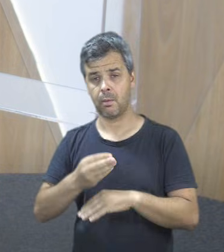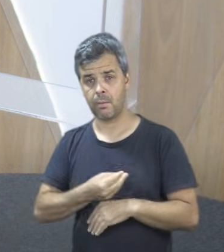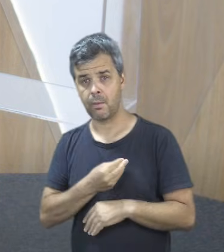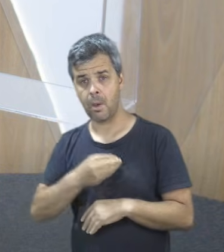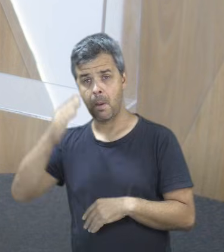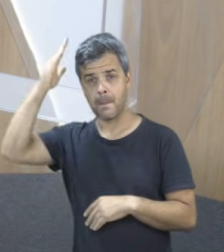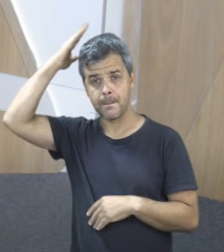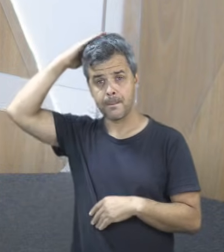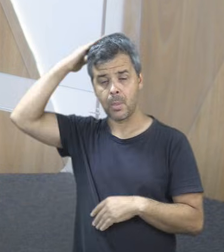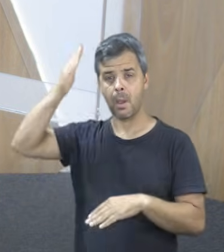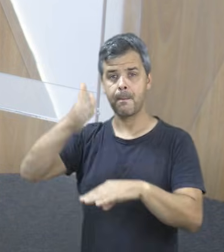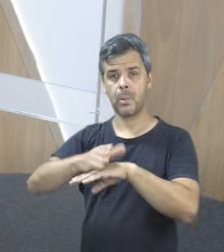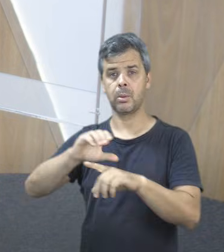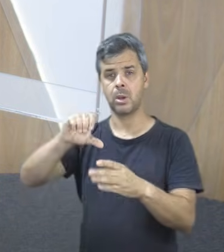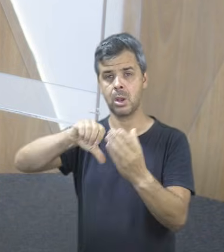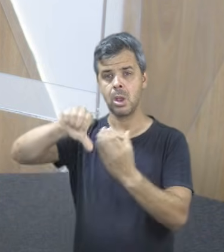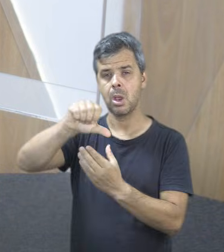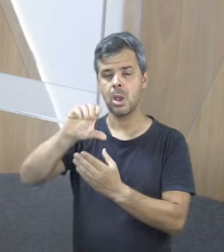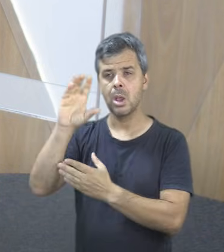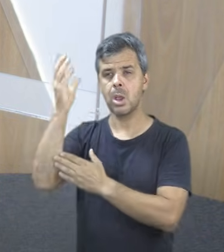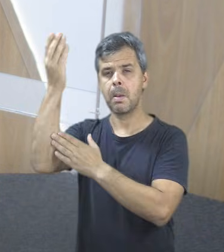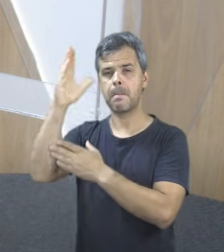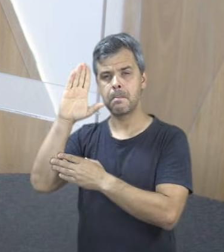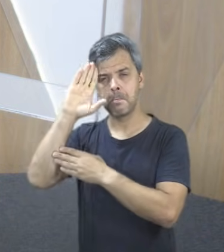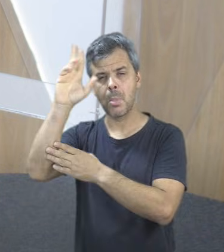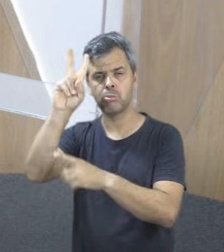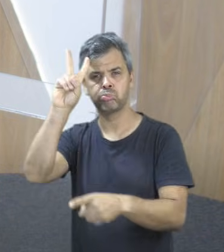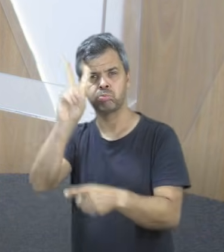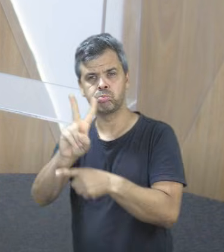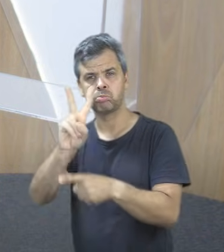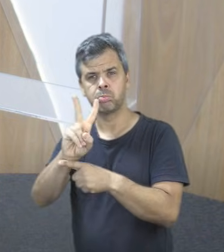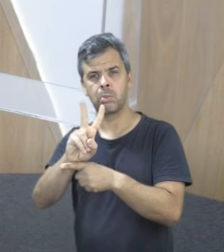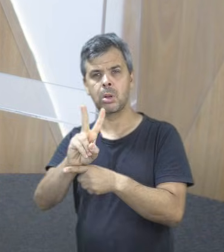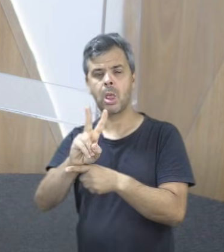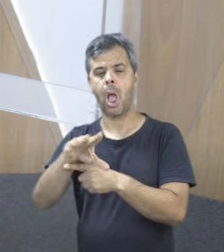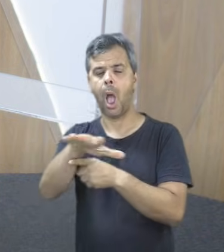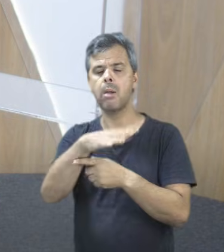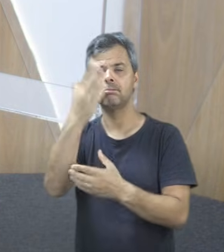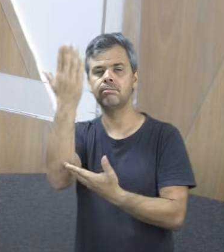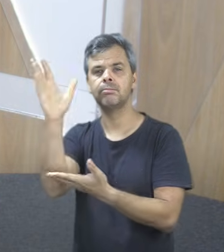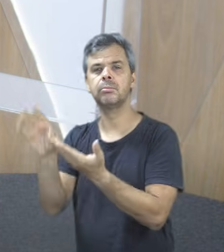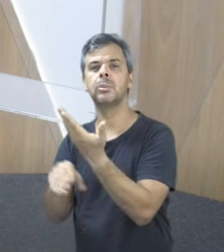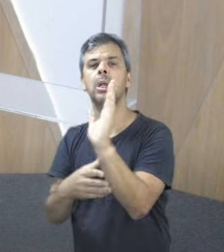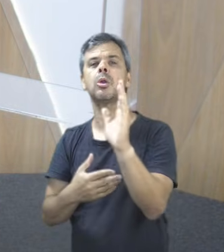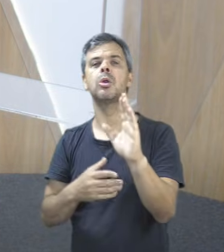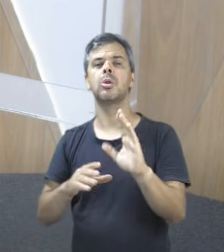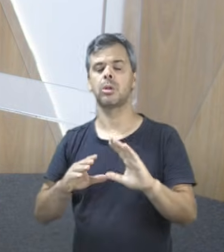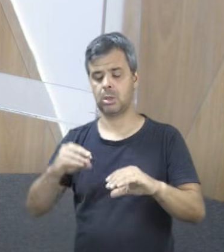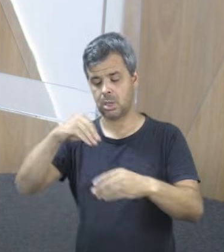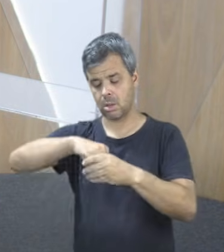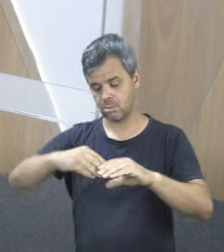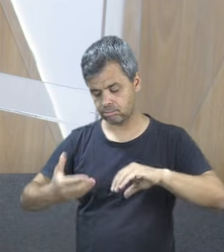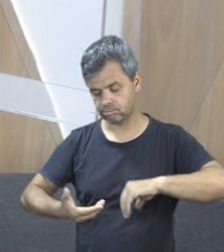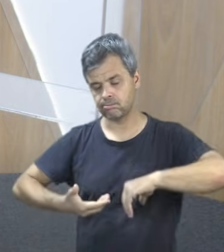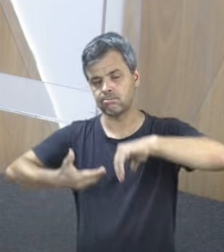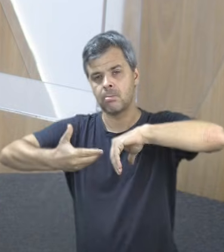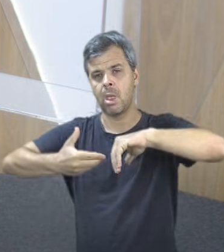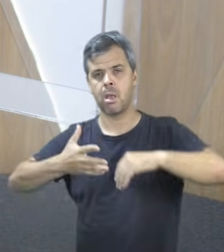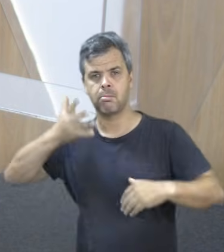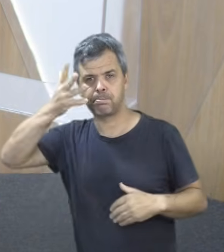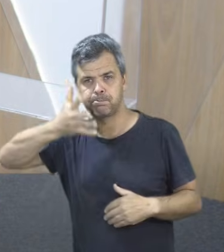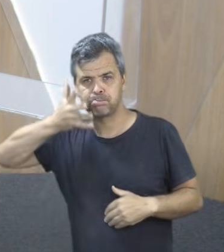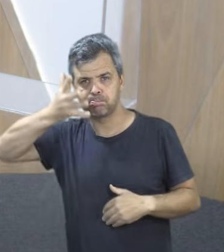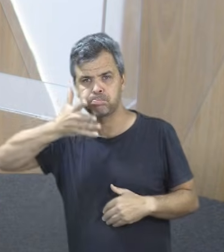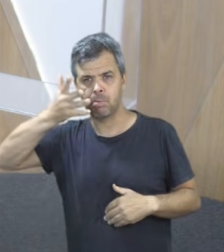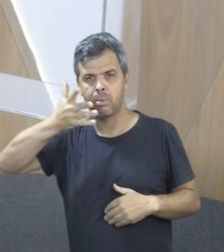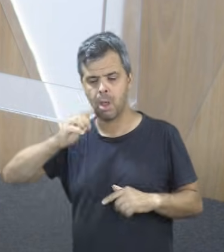Belém participando da COP30. Ele é um dos principais defensores das causas ambientais no Congresso Nacional e falou